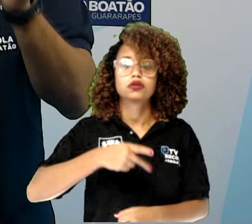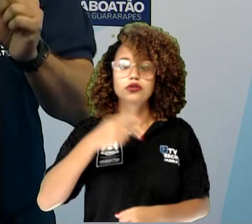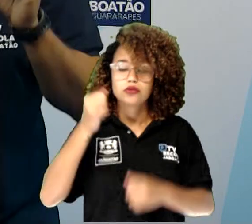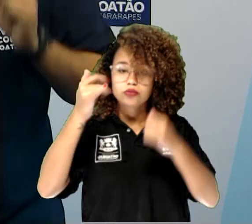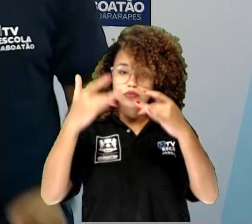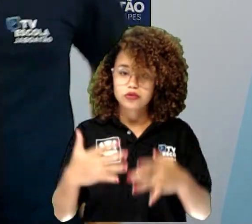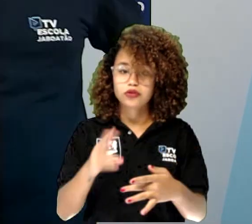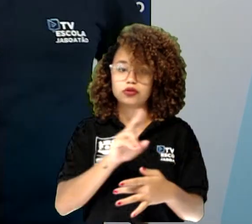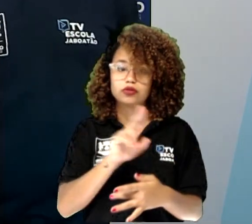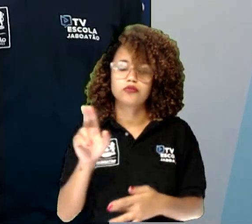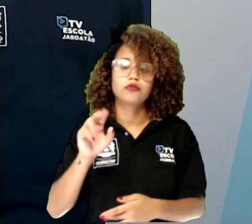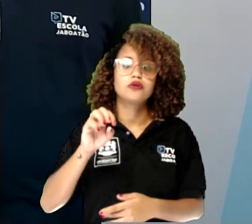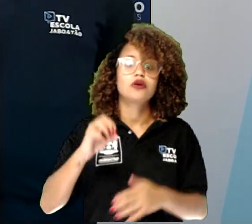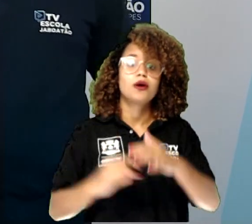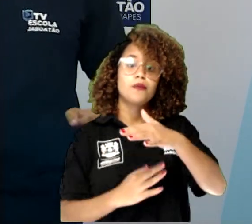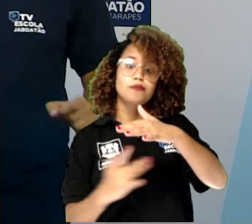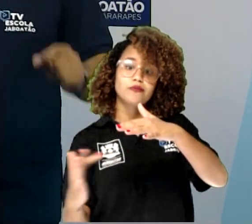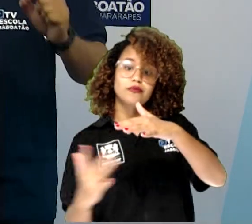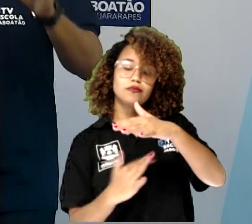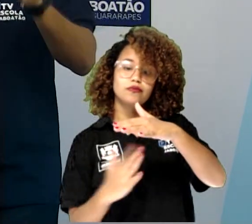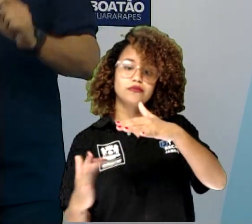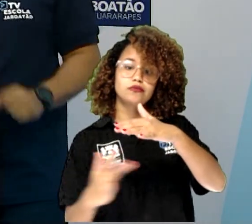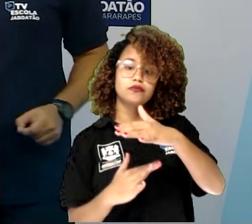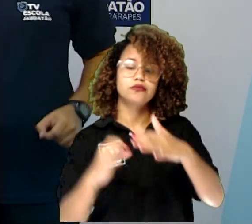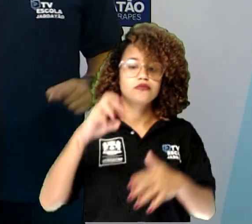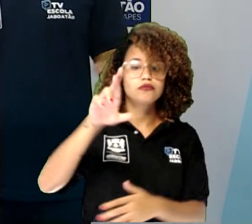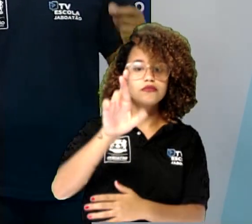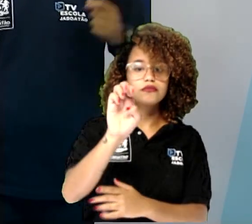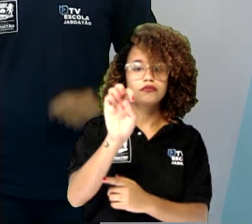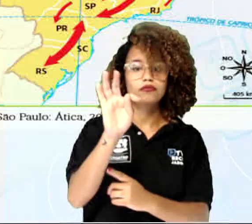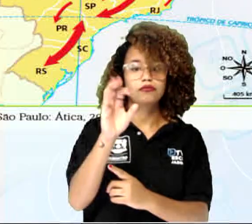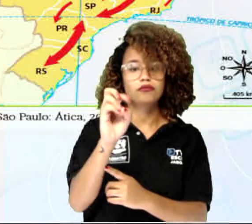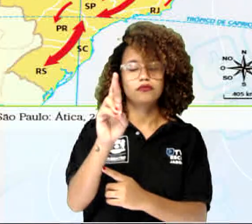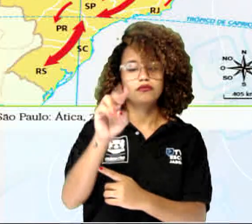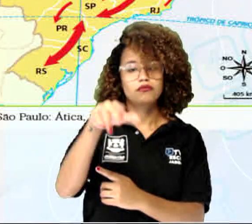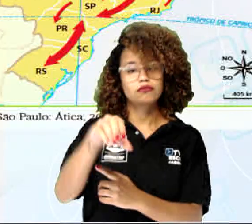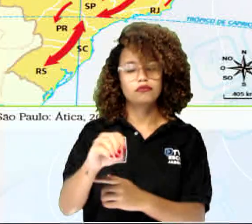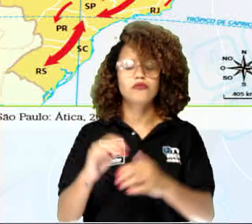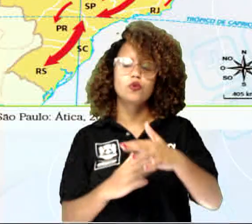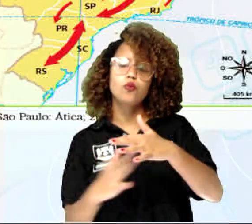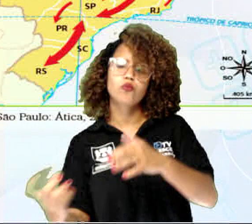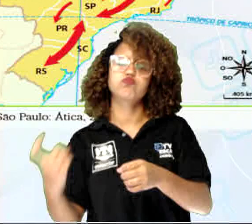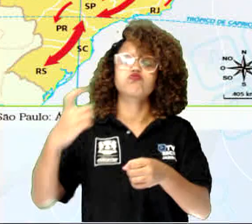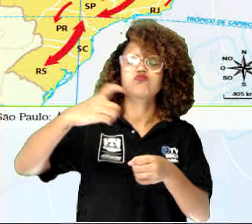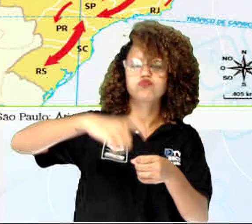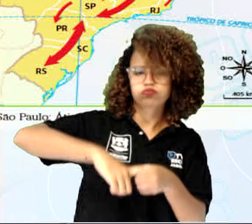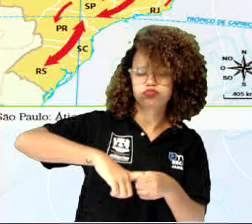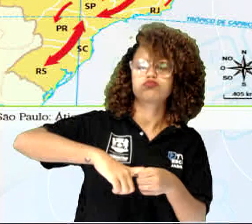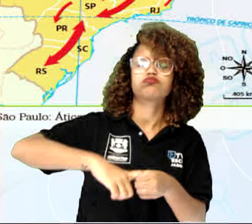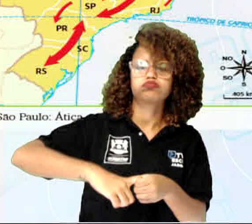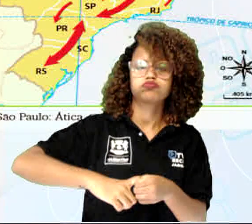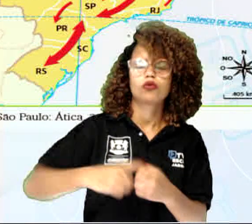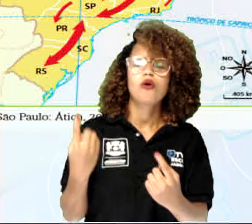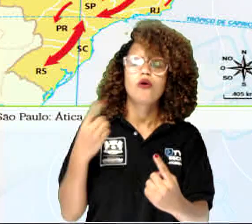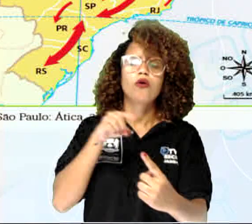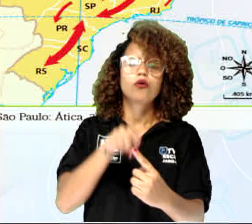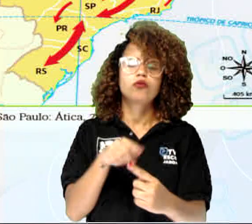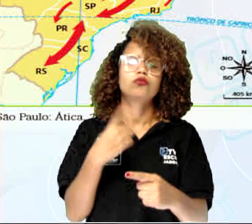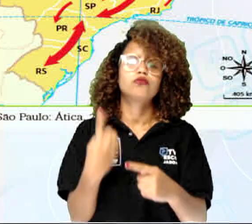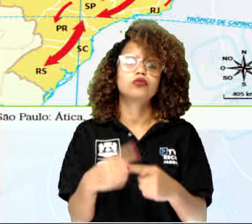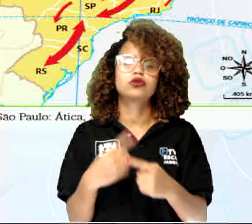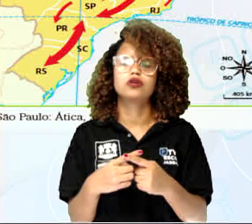de retorno. Você anotou aí? Migração de retorno, motivado, seja ele por não